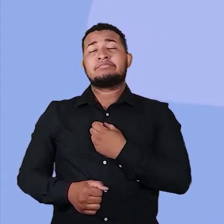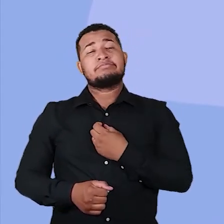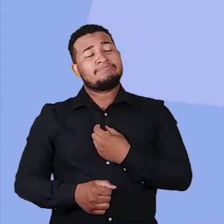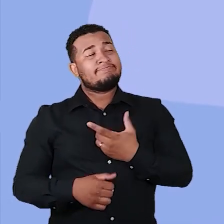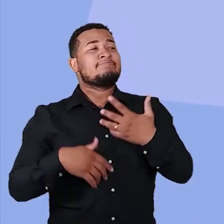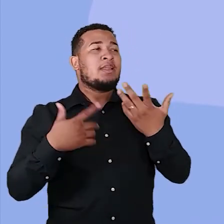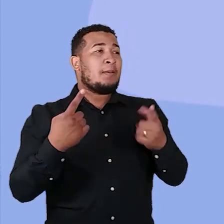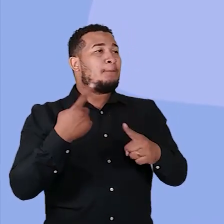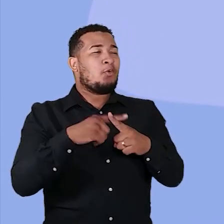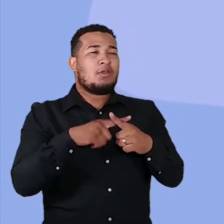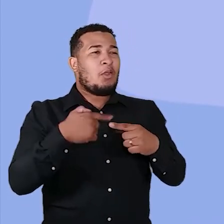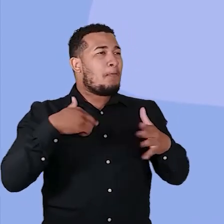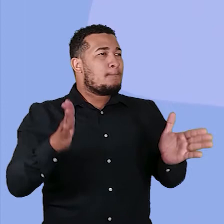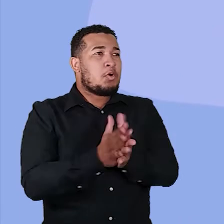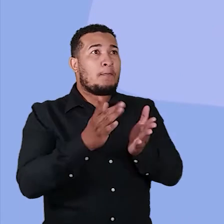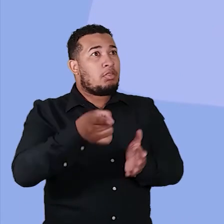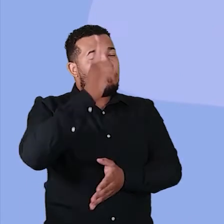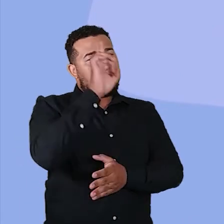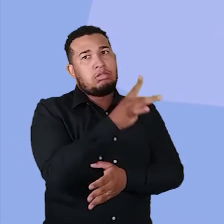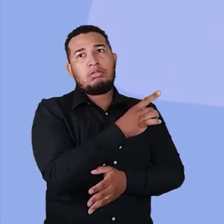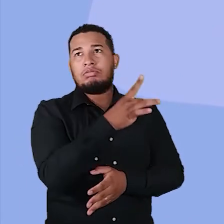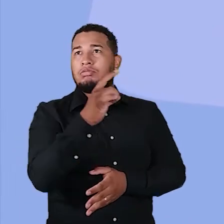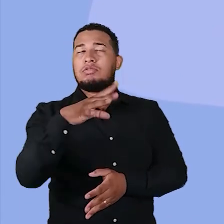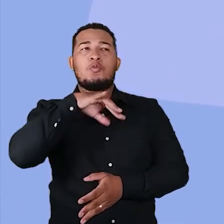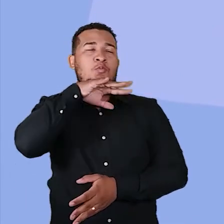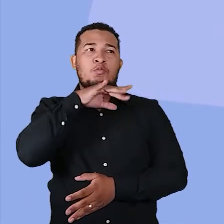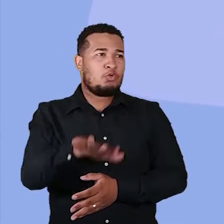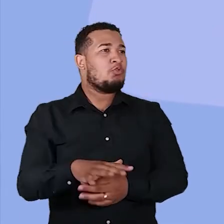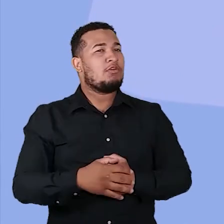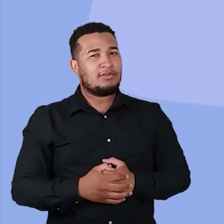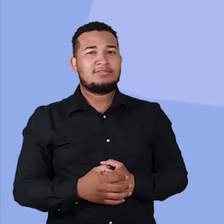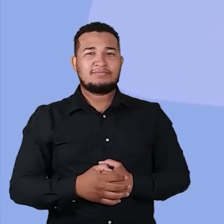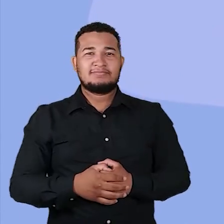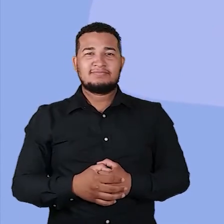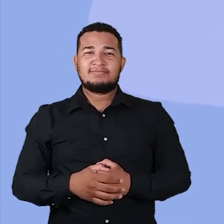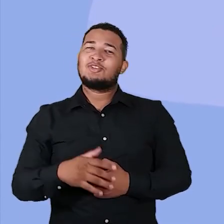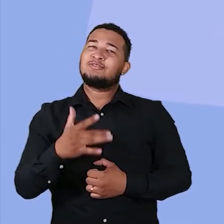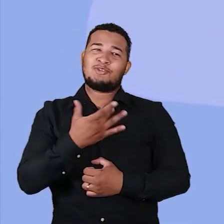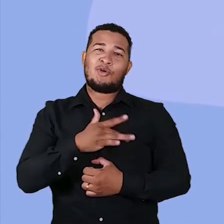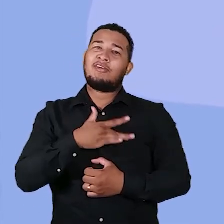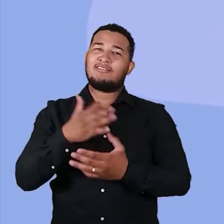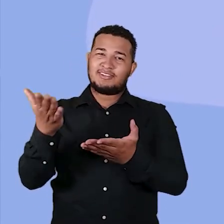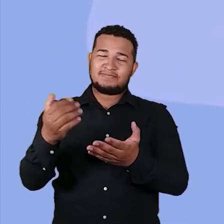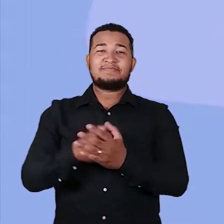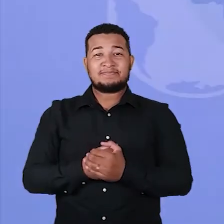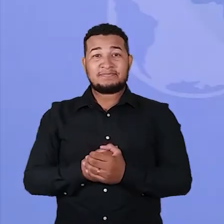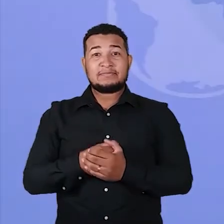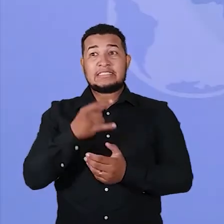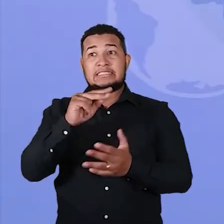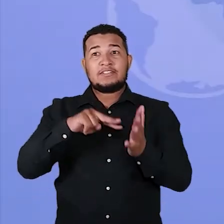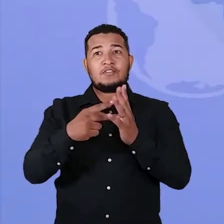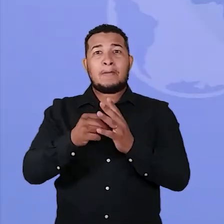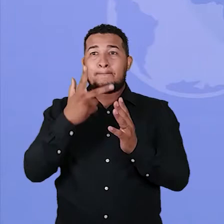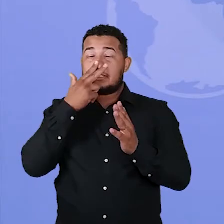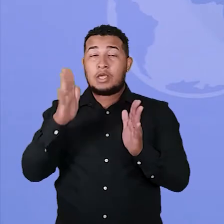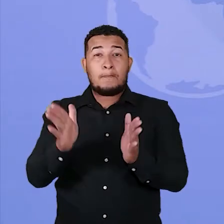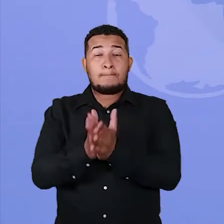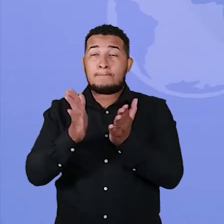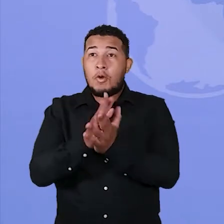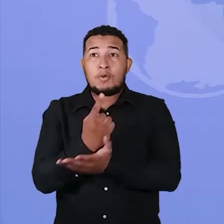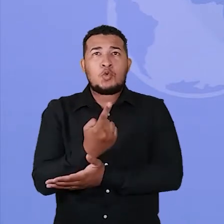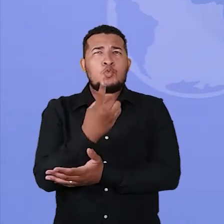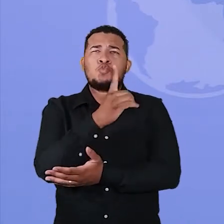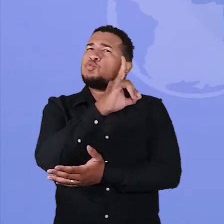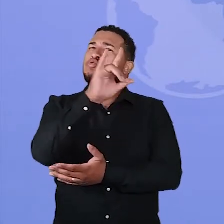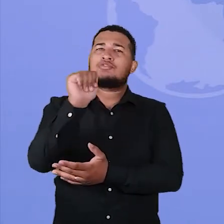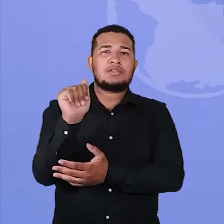intrigado. Explica o primeiro, é que todos os dias é muito ruim. Então, coitado, o cara aí, ele não é pobre um